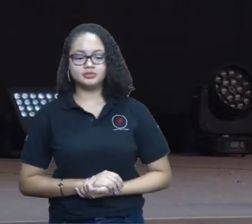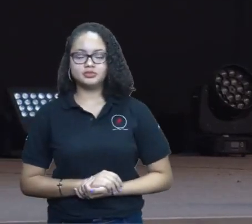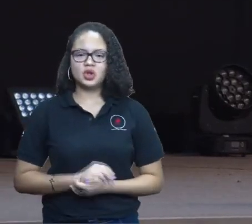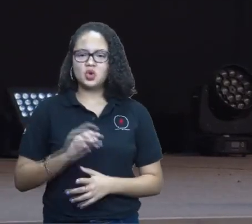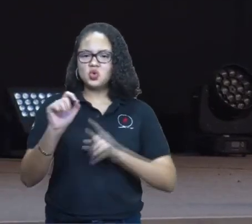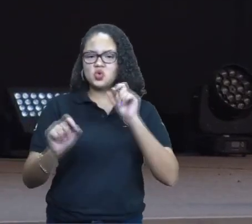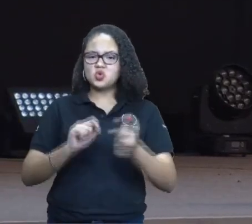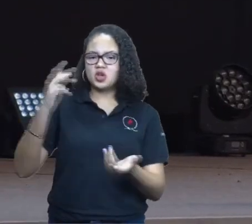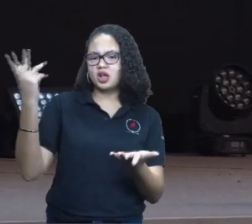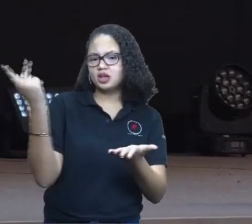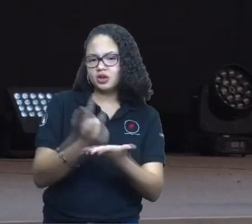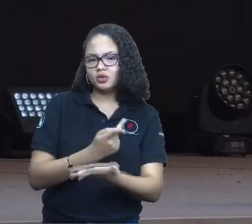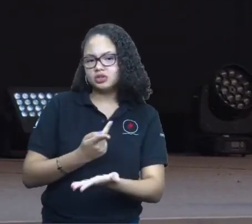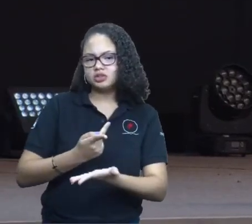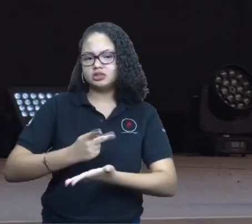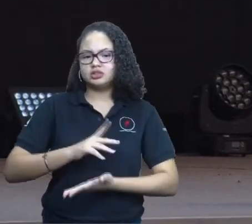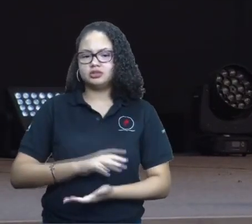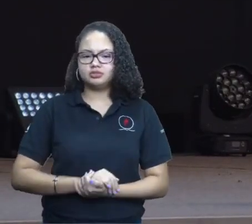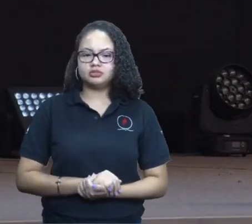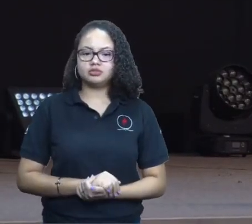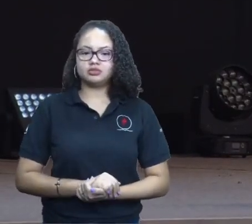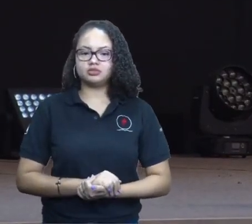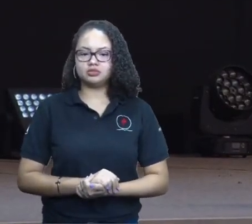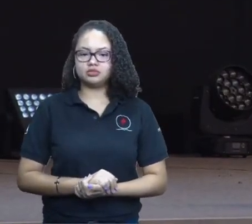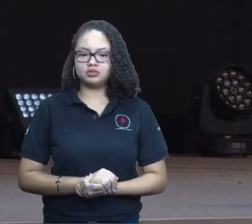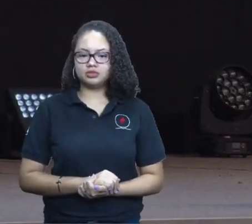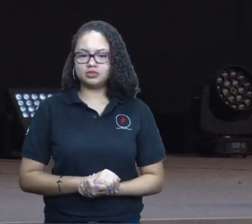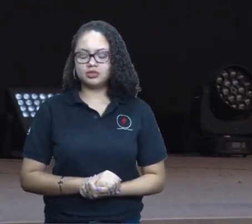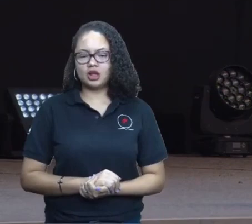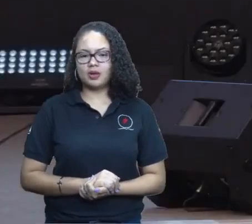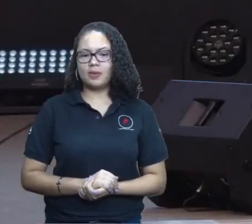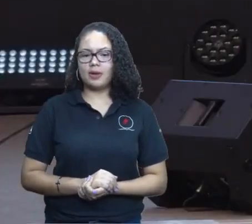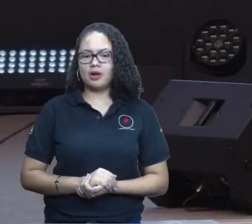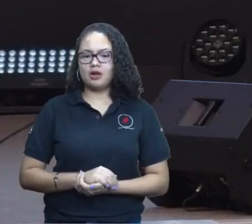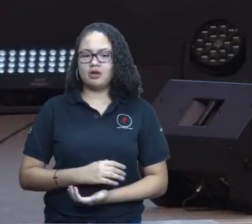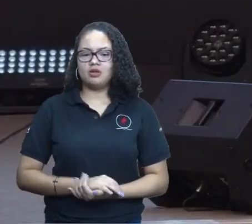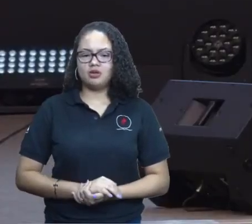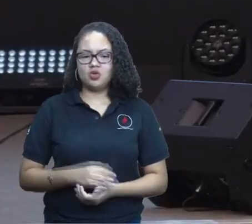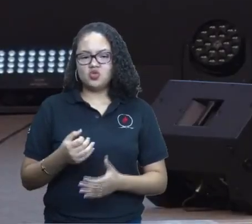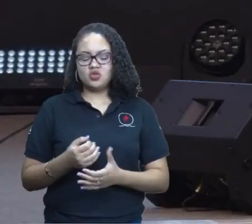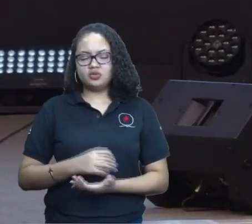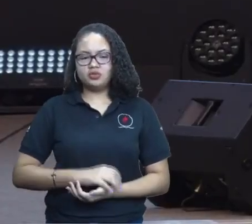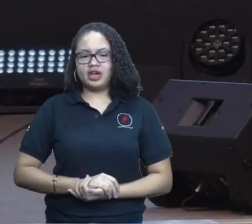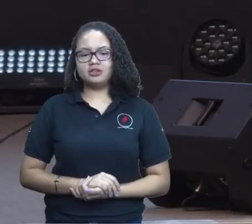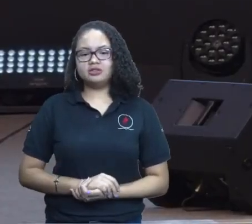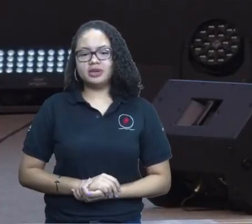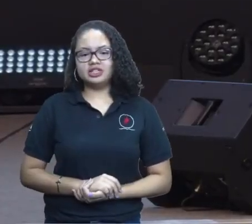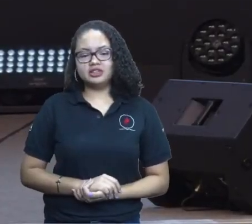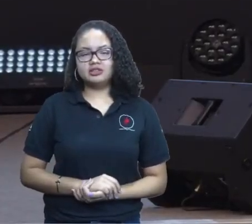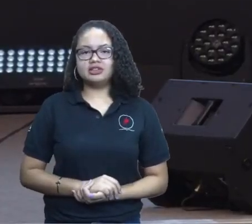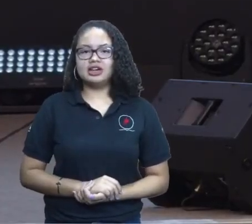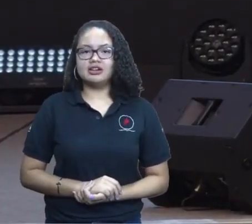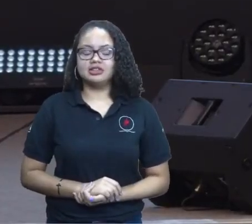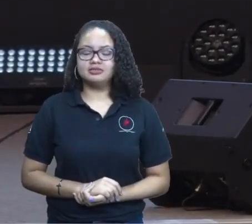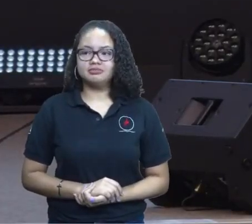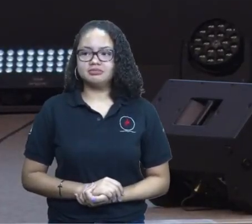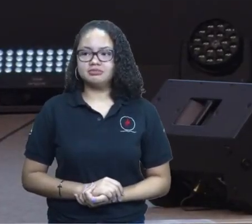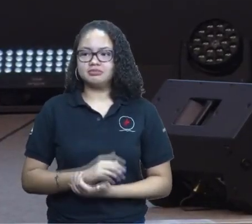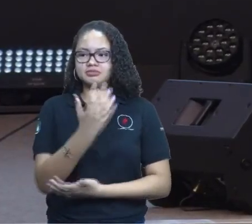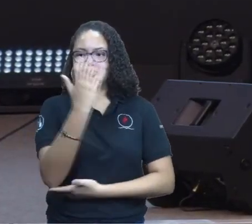e o que é que aconteceu vai cair o ferro do Machado dentro da água